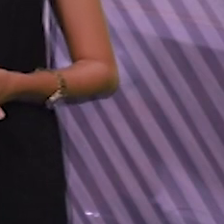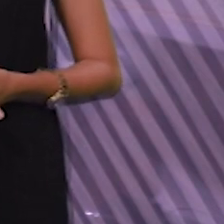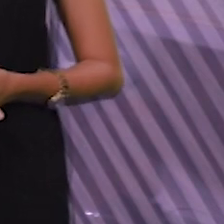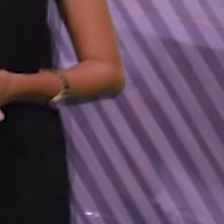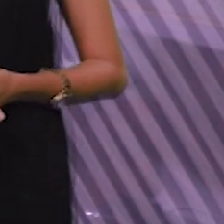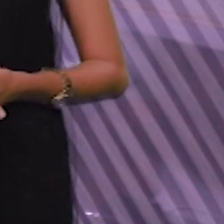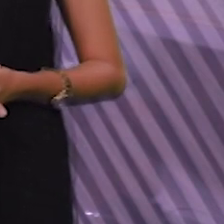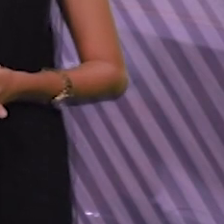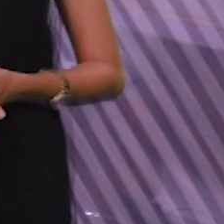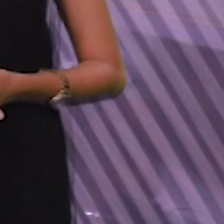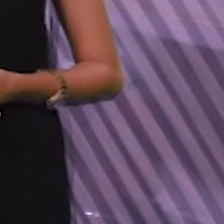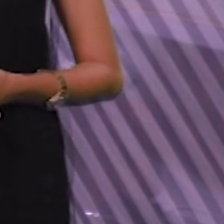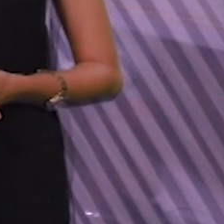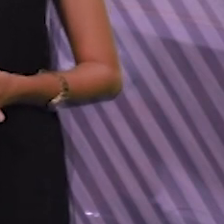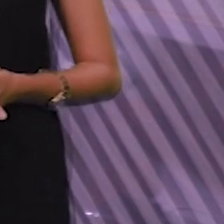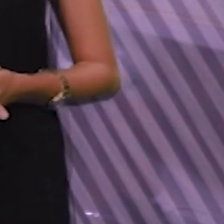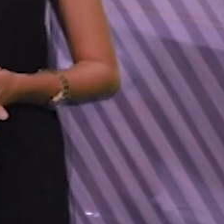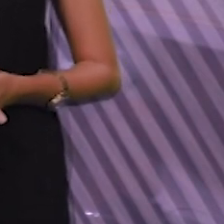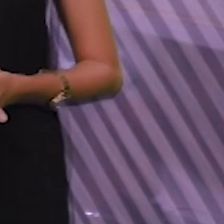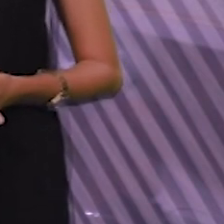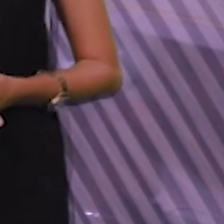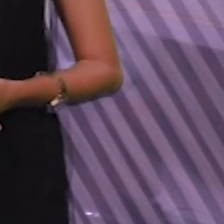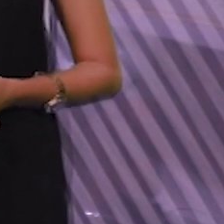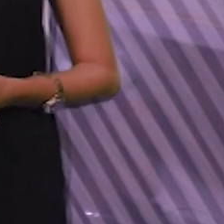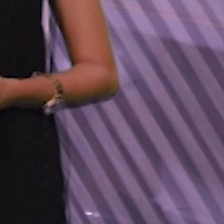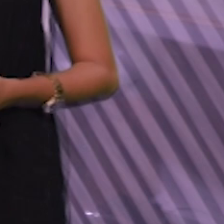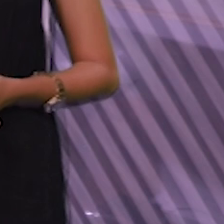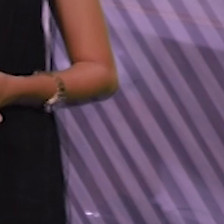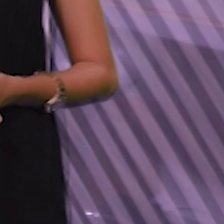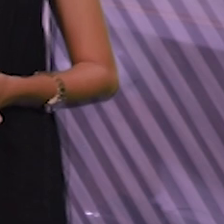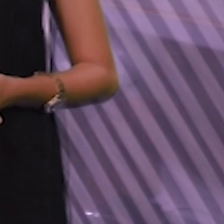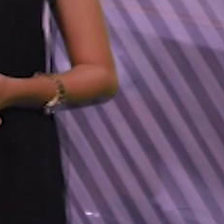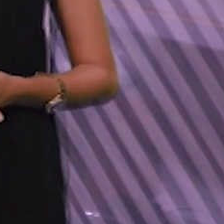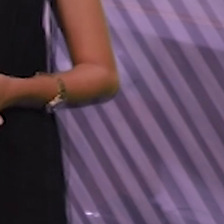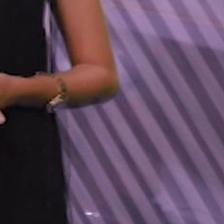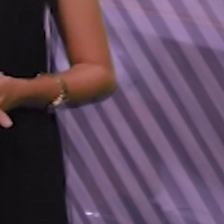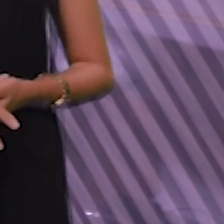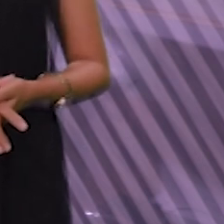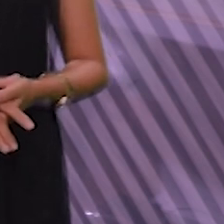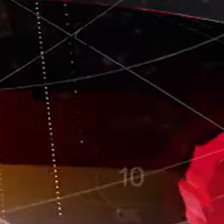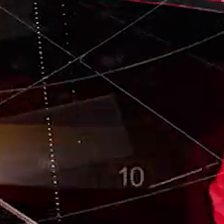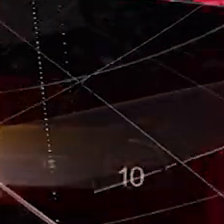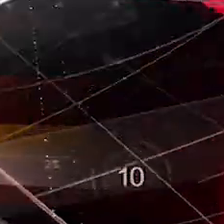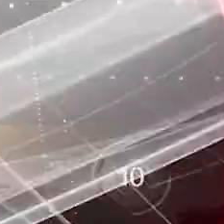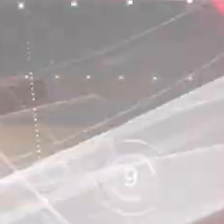Antes de todo, atuhari video idane, ketahlua klik like, comment, no subscribe, my kanal YouTube idane.